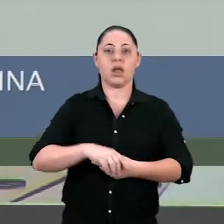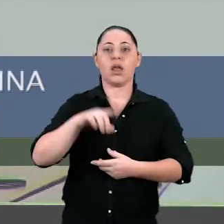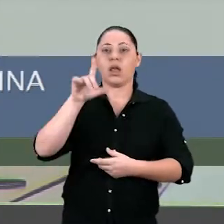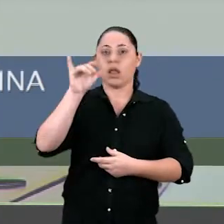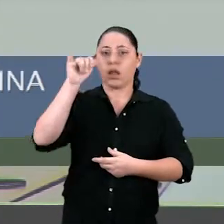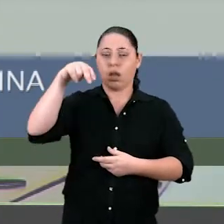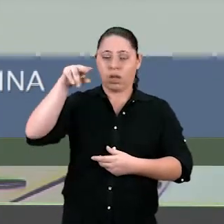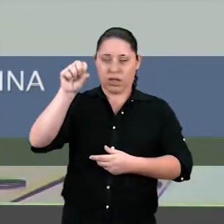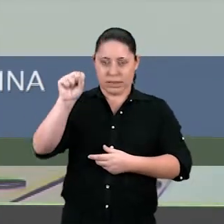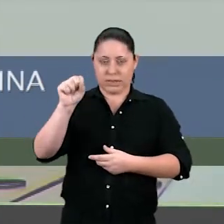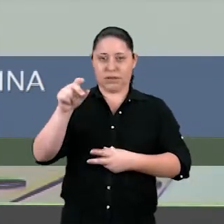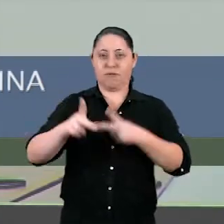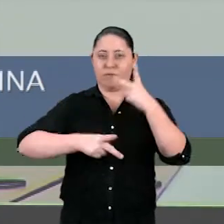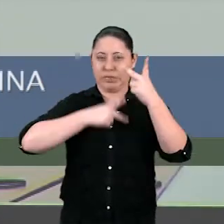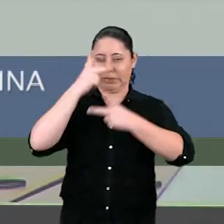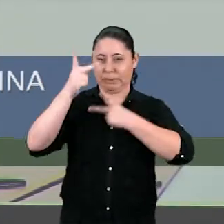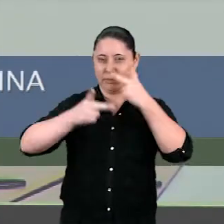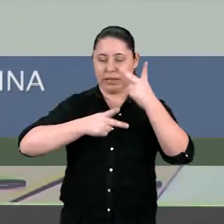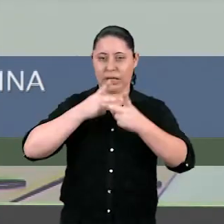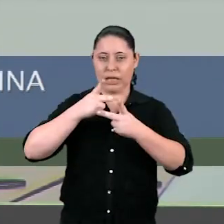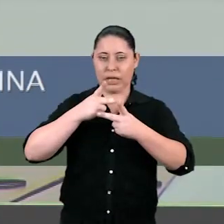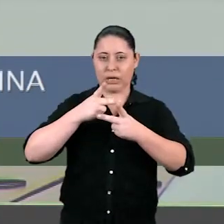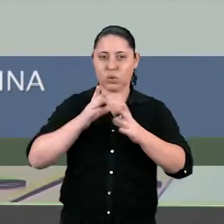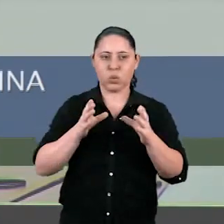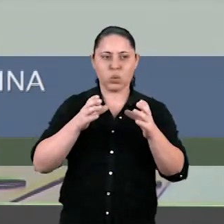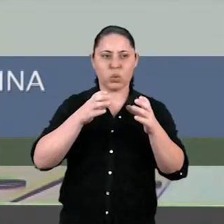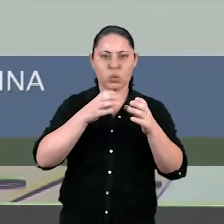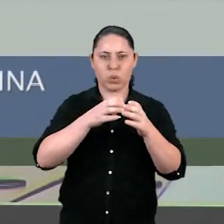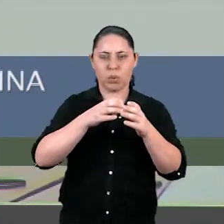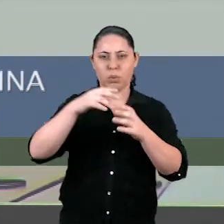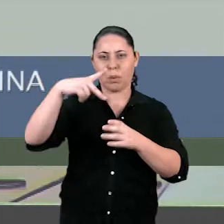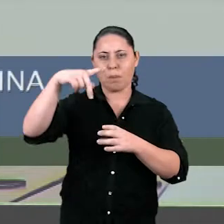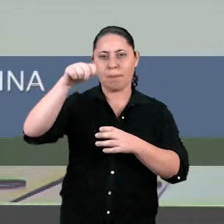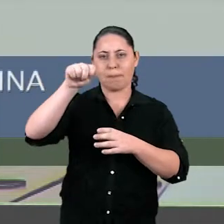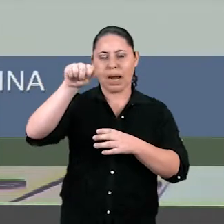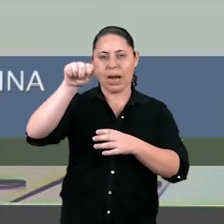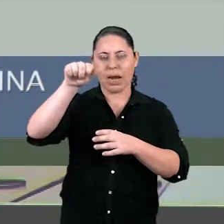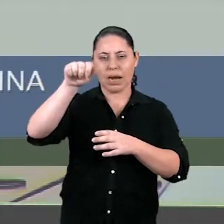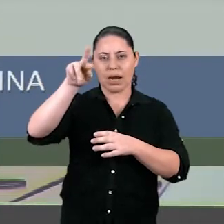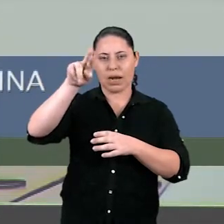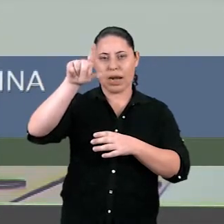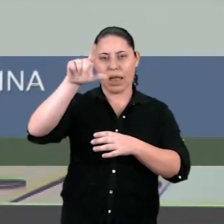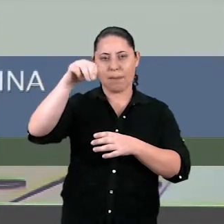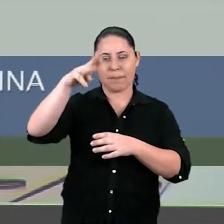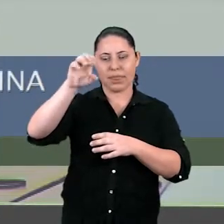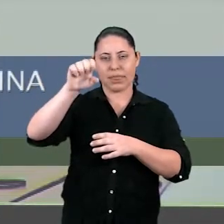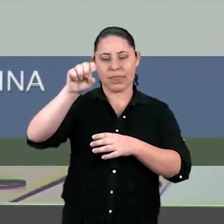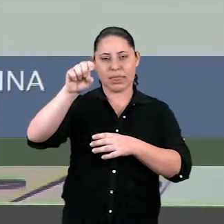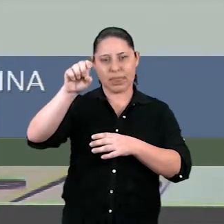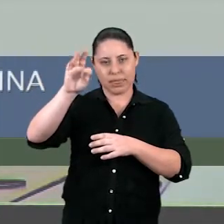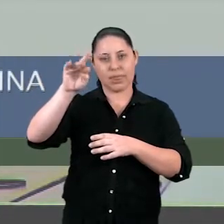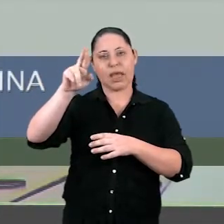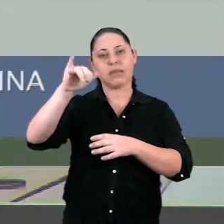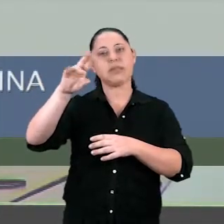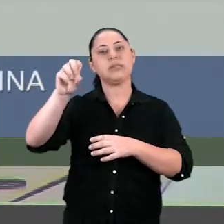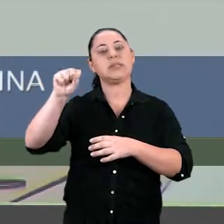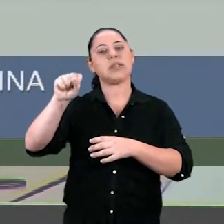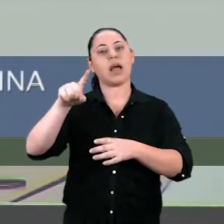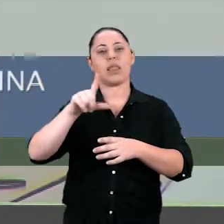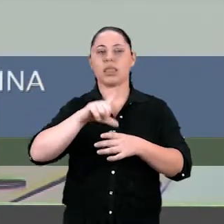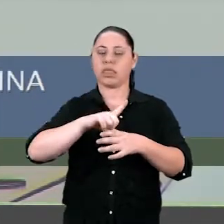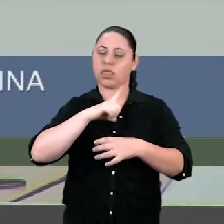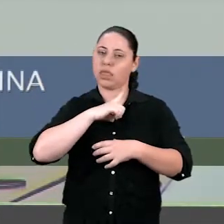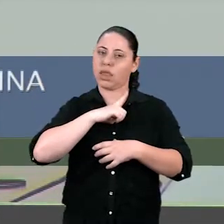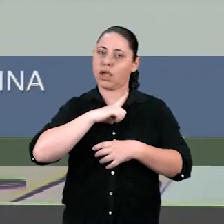sistemas presidencialistas porque eles têm válvulas de escapes para esse impasse entre parlamento e